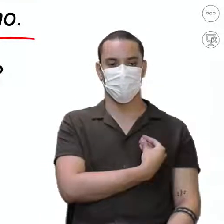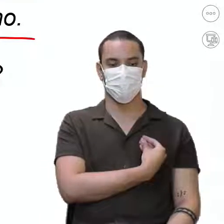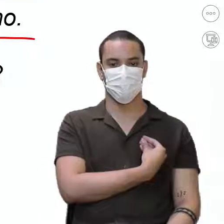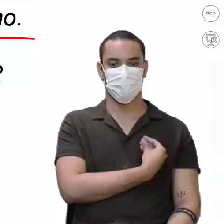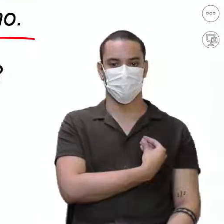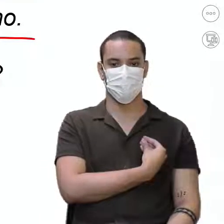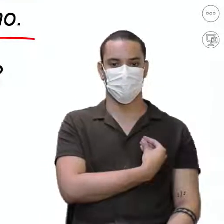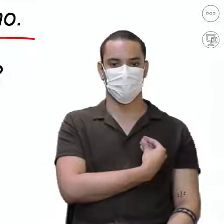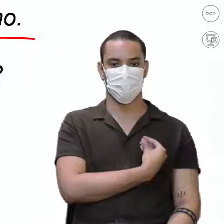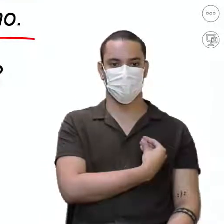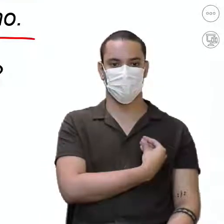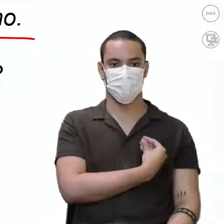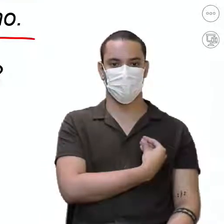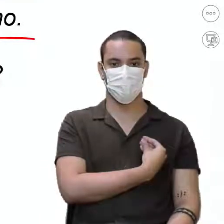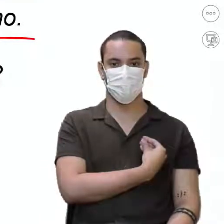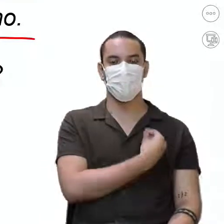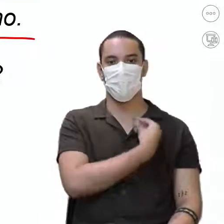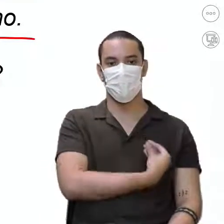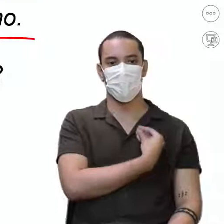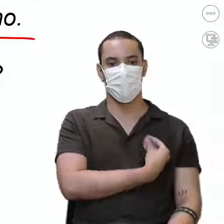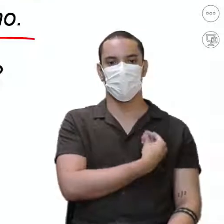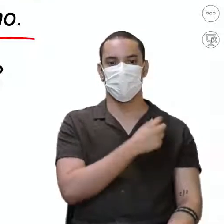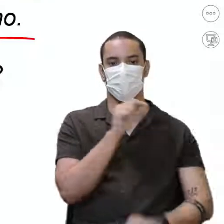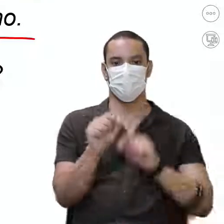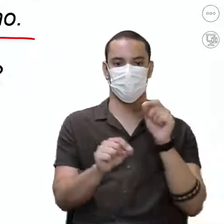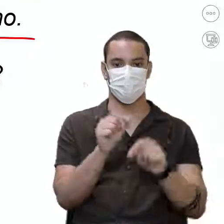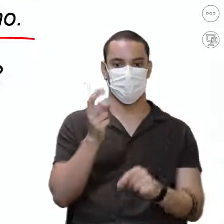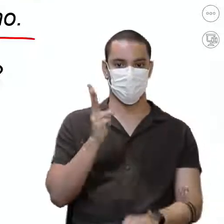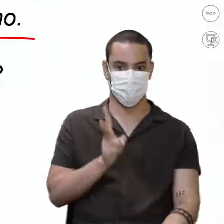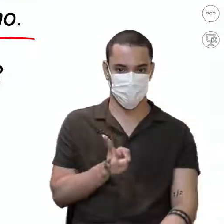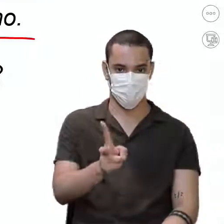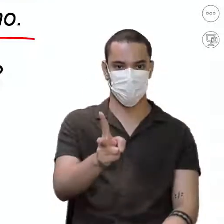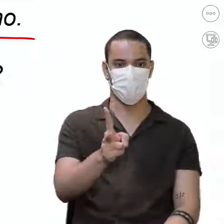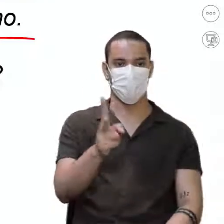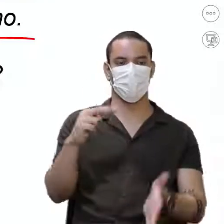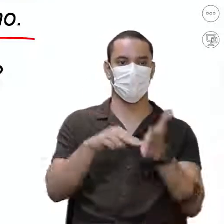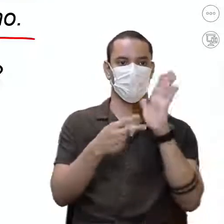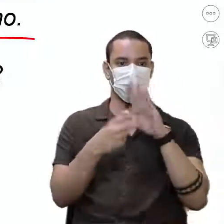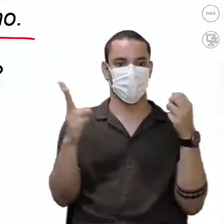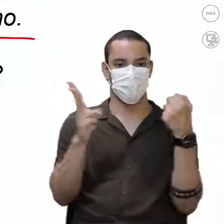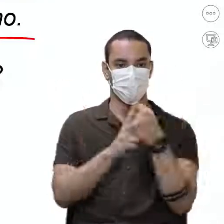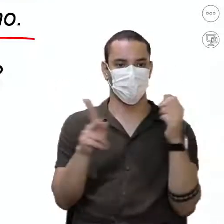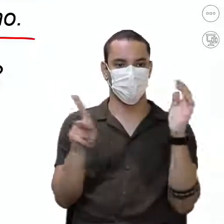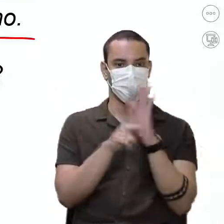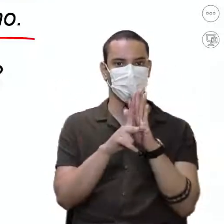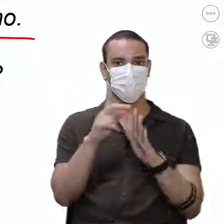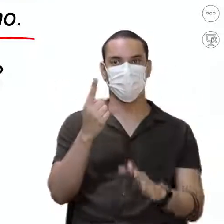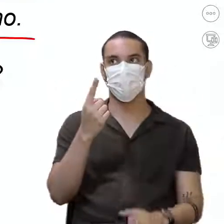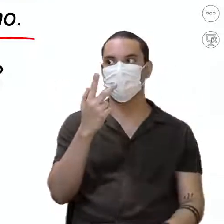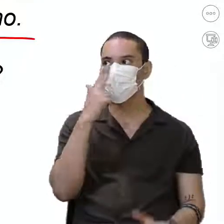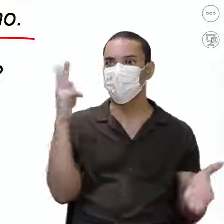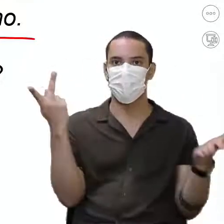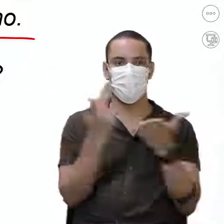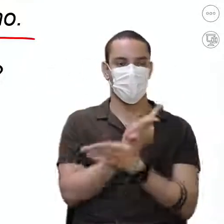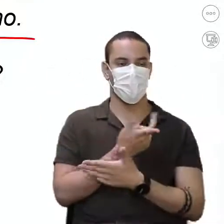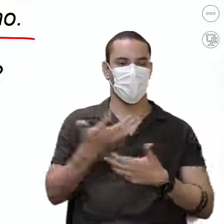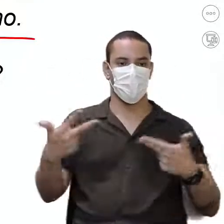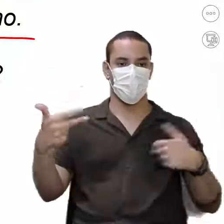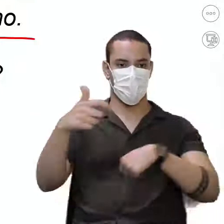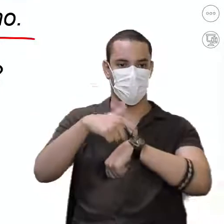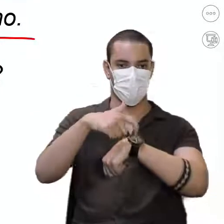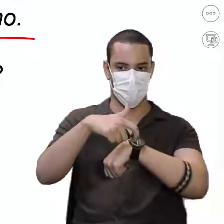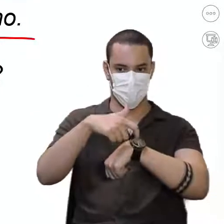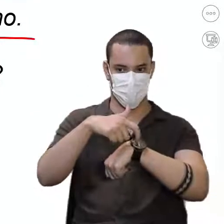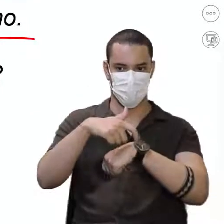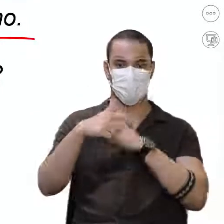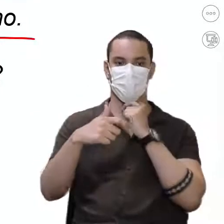só que aqui nós estamos no present continuous, no presente continuous, que é o tempo verbal que dá a ideia de que algo está acontecendo no momento da